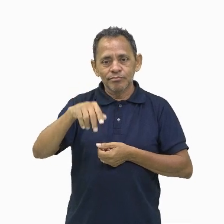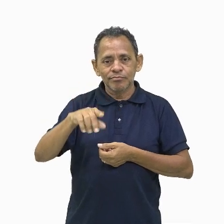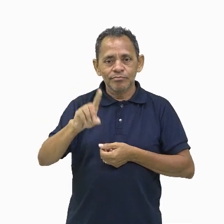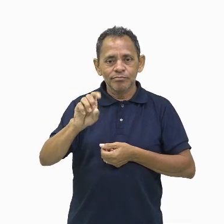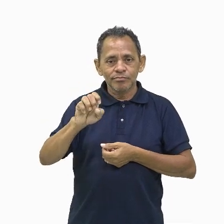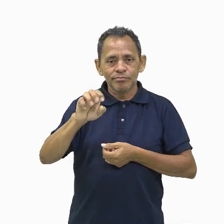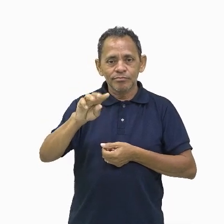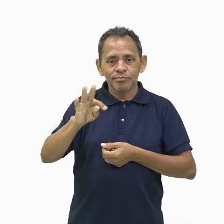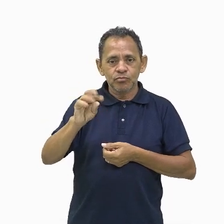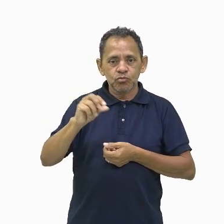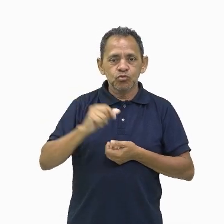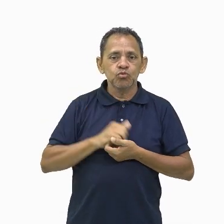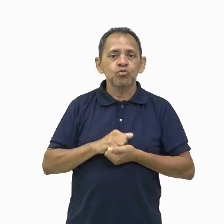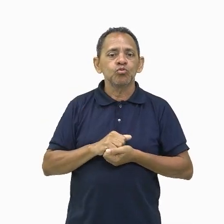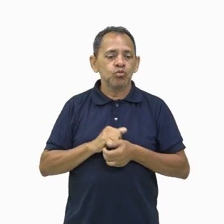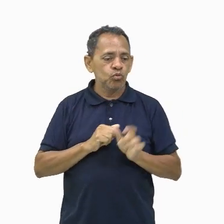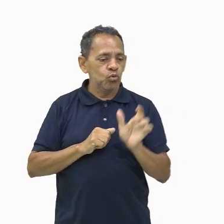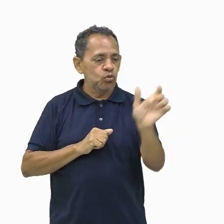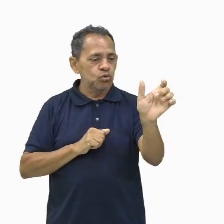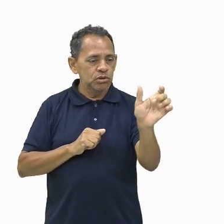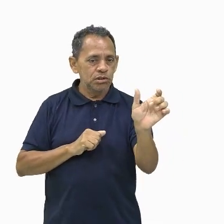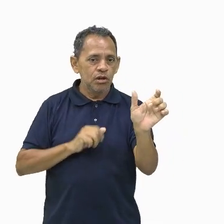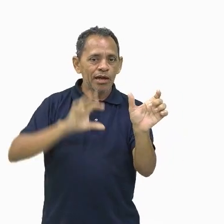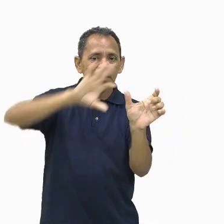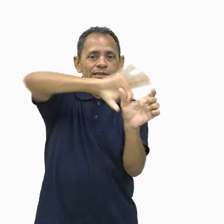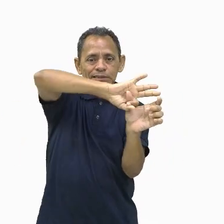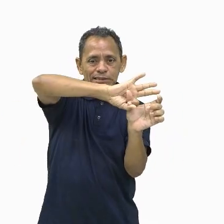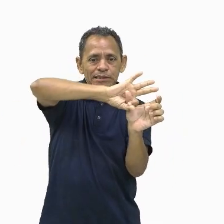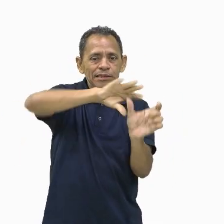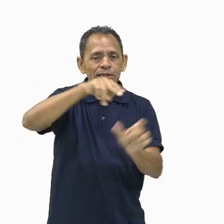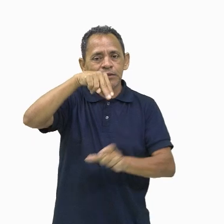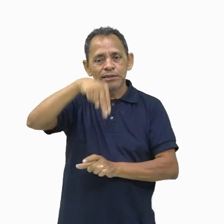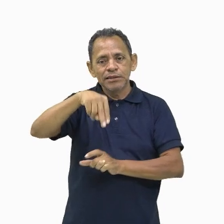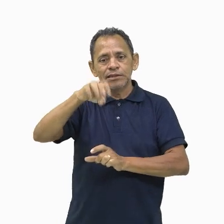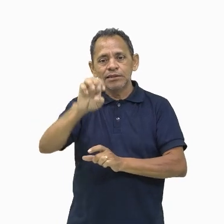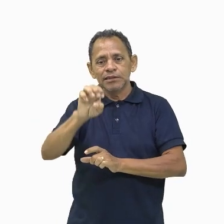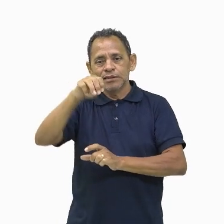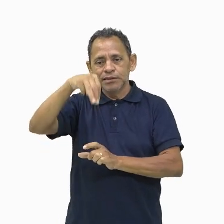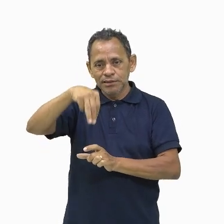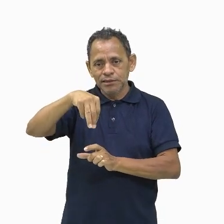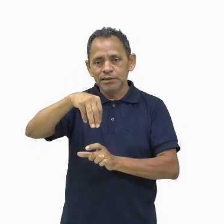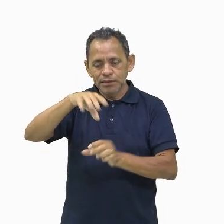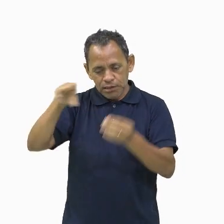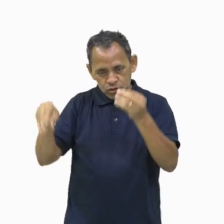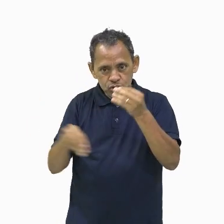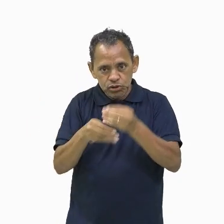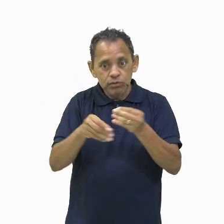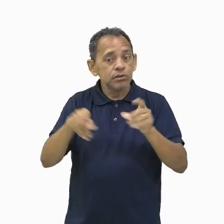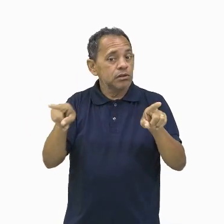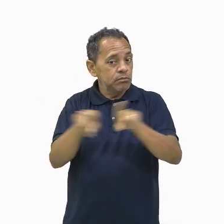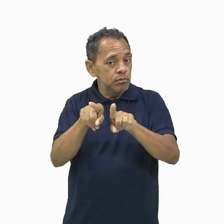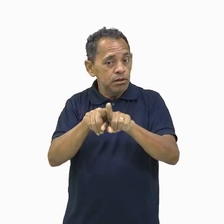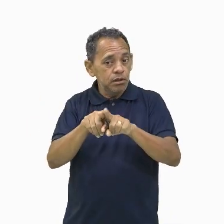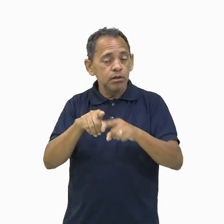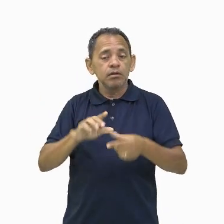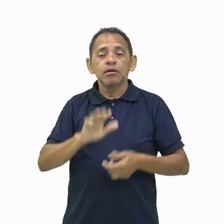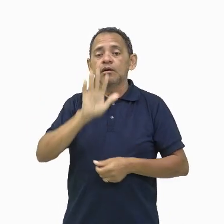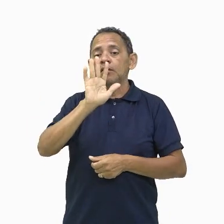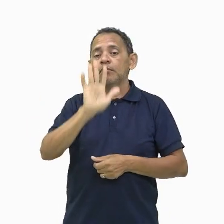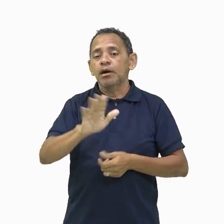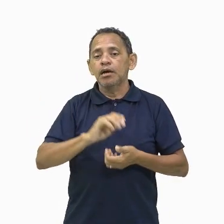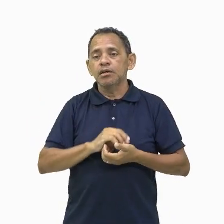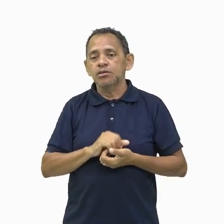sim, a palavra nem, é uma conjunção. E é uma conjunção aditiva, sim, mas com a